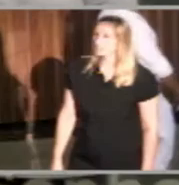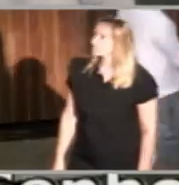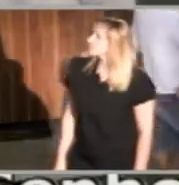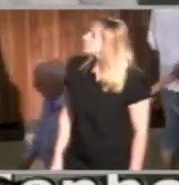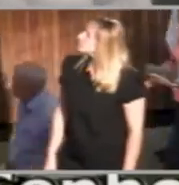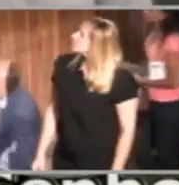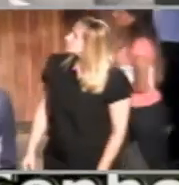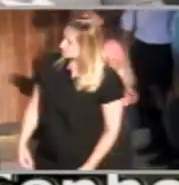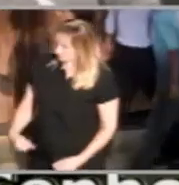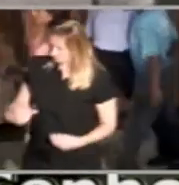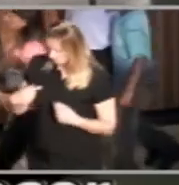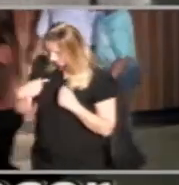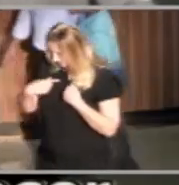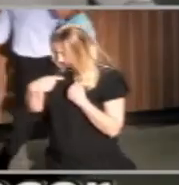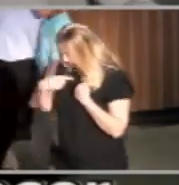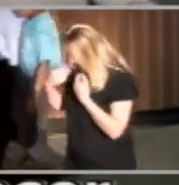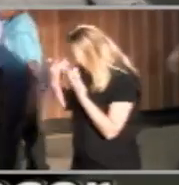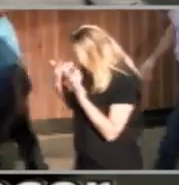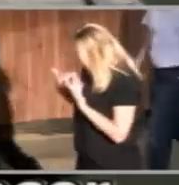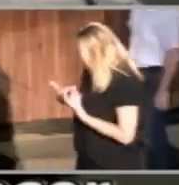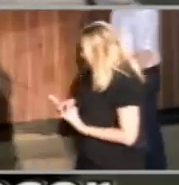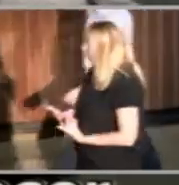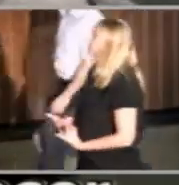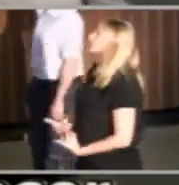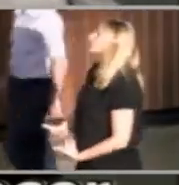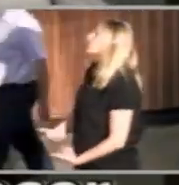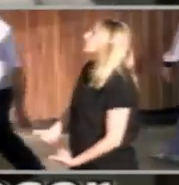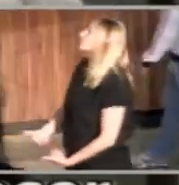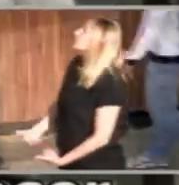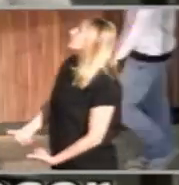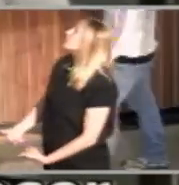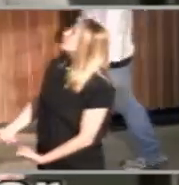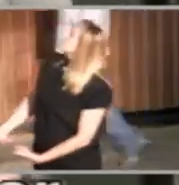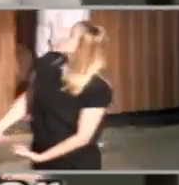Venho, Senhor, minha vida oferecer.